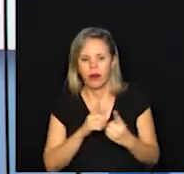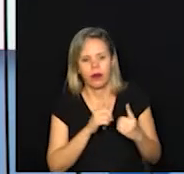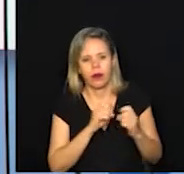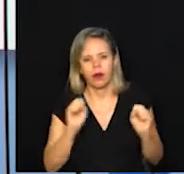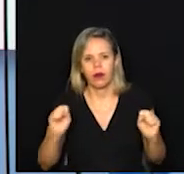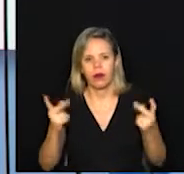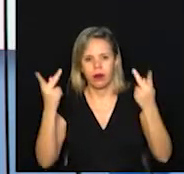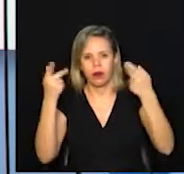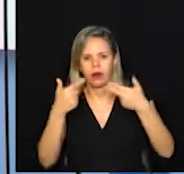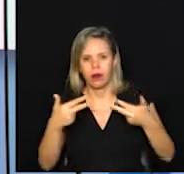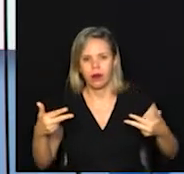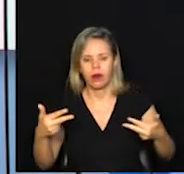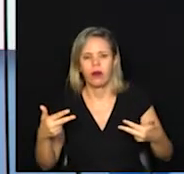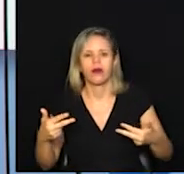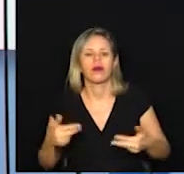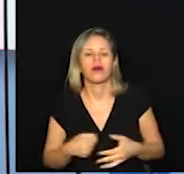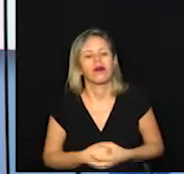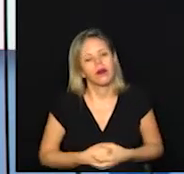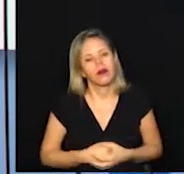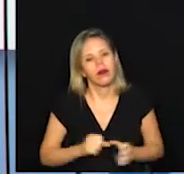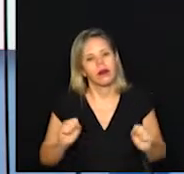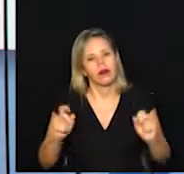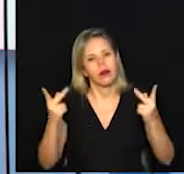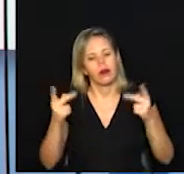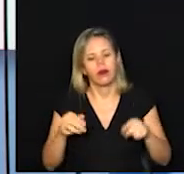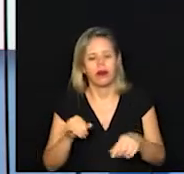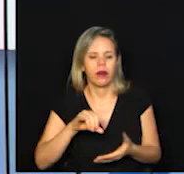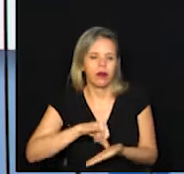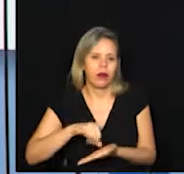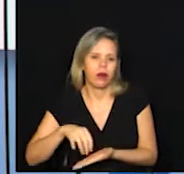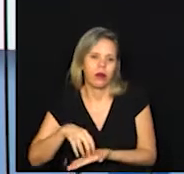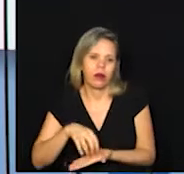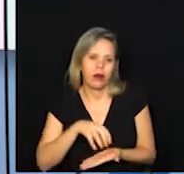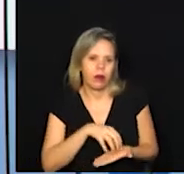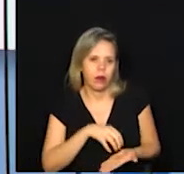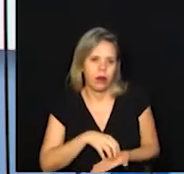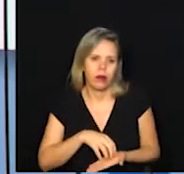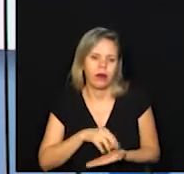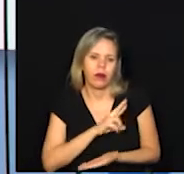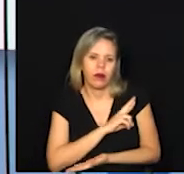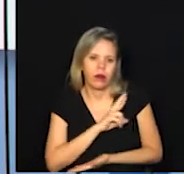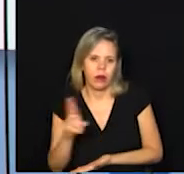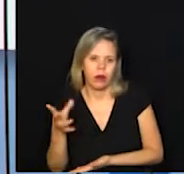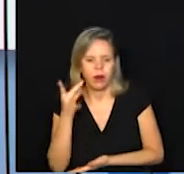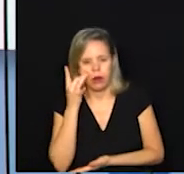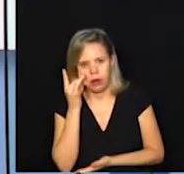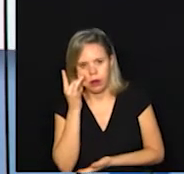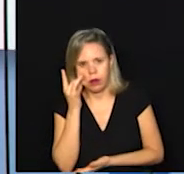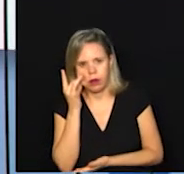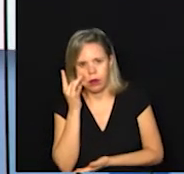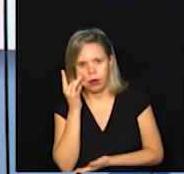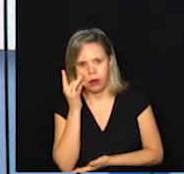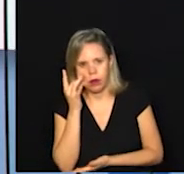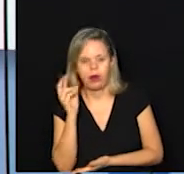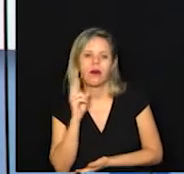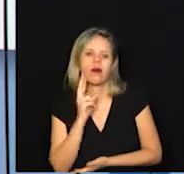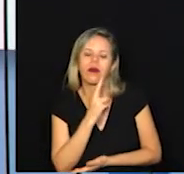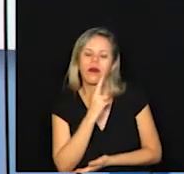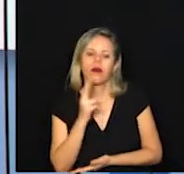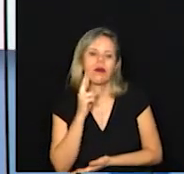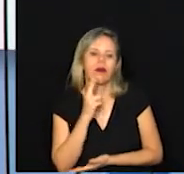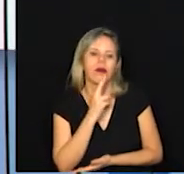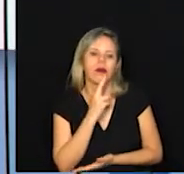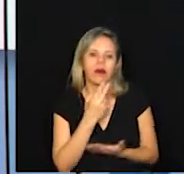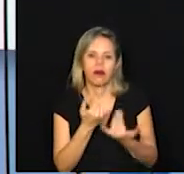galerias e estabelecimentos congêneres, shopping centers, atividades religiosas presenciais, restaurantes